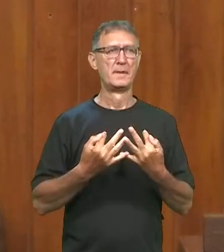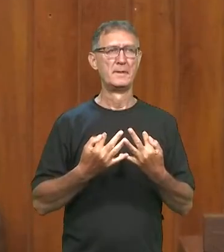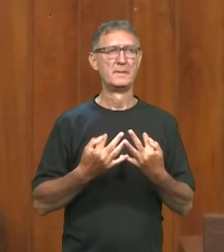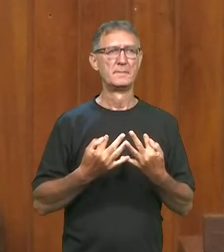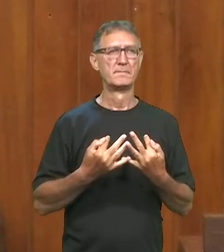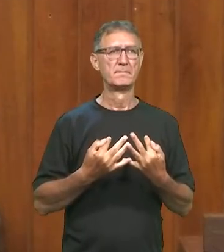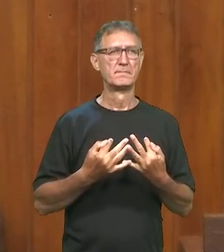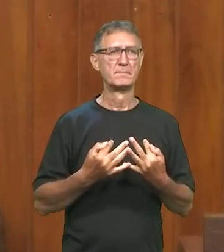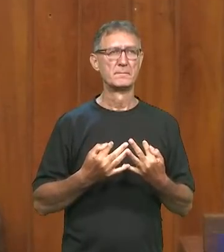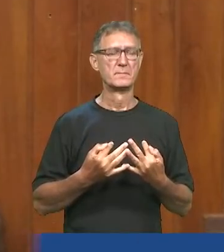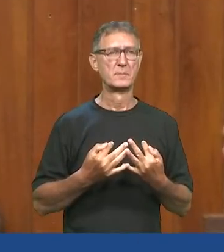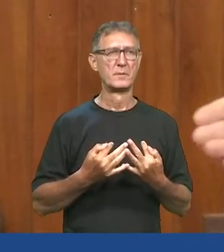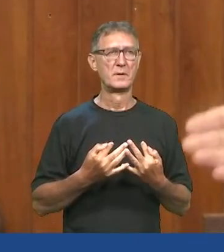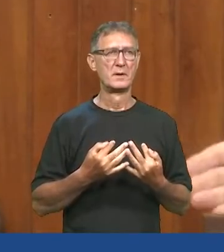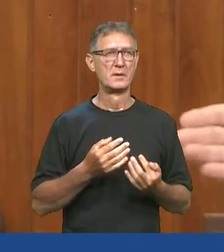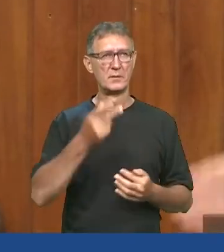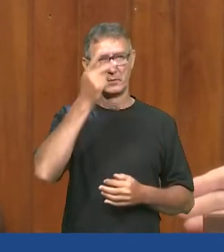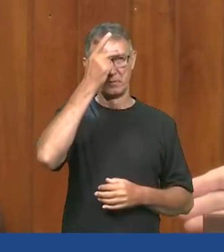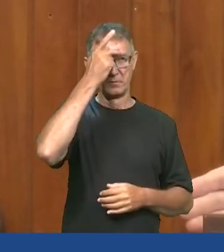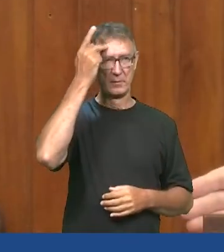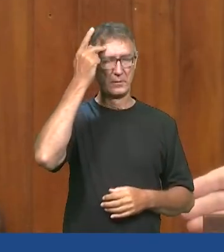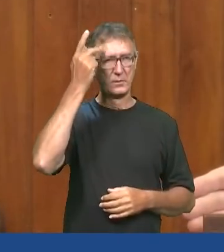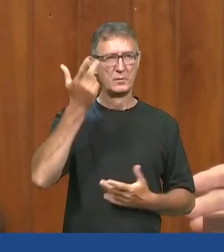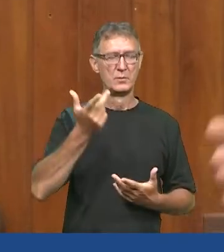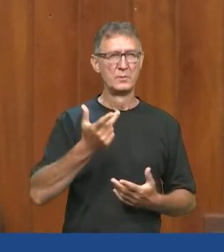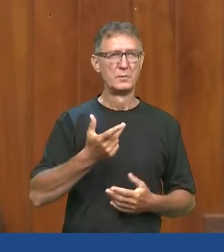de um morador de Padre Nóbrega, que o pai faleceu.